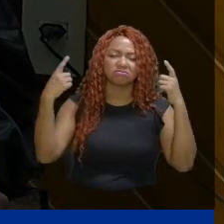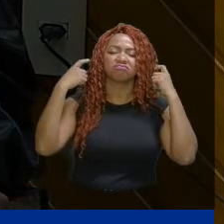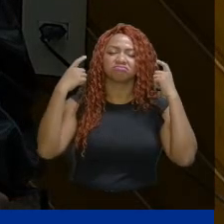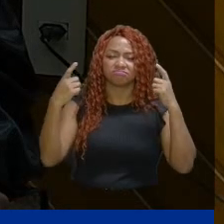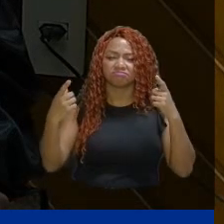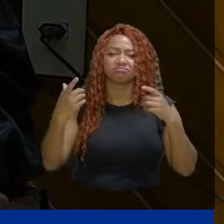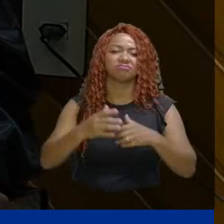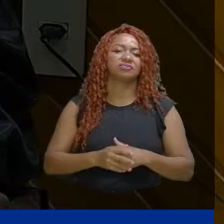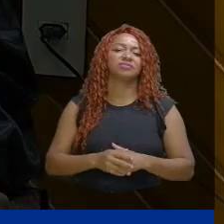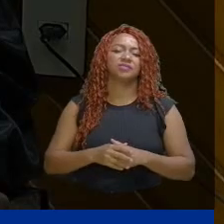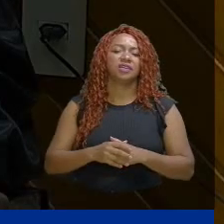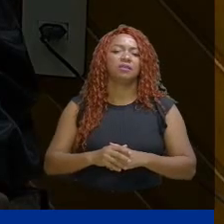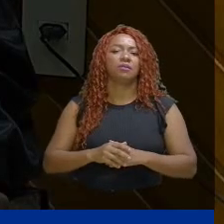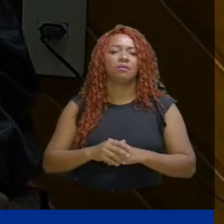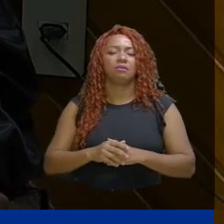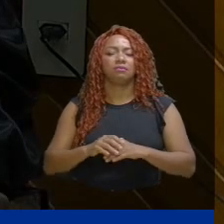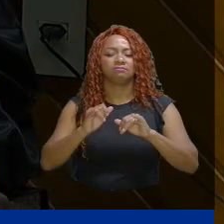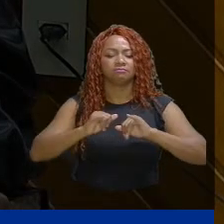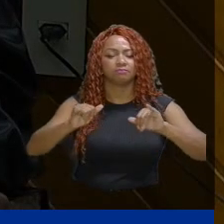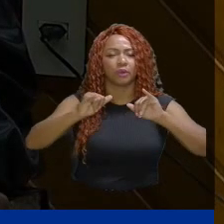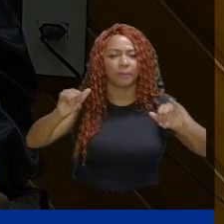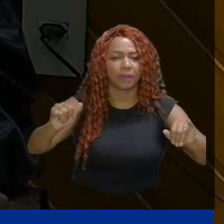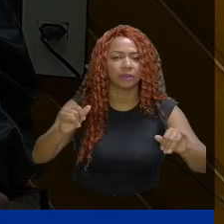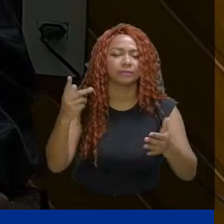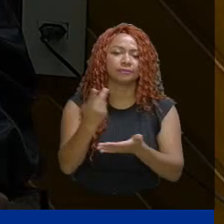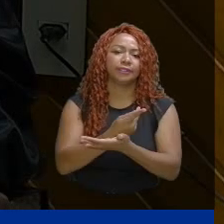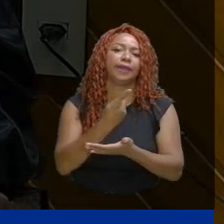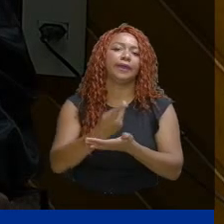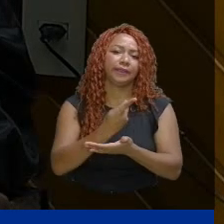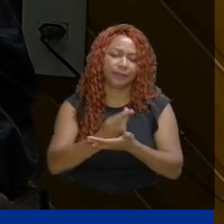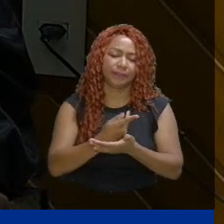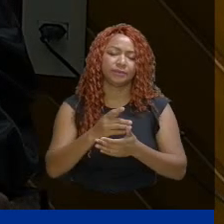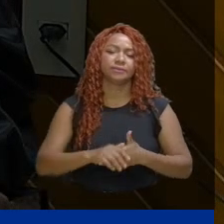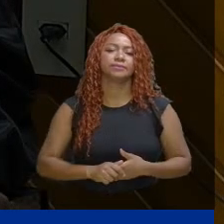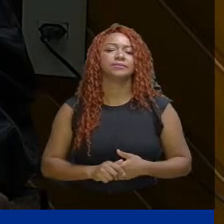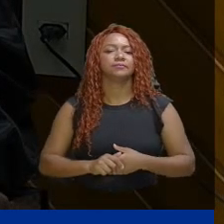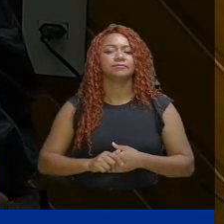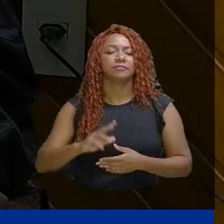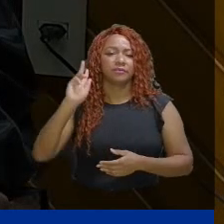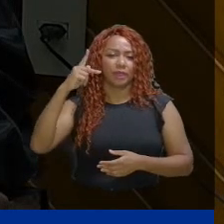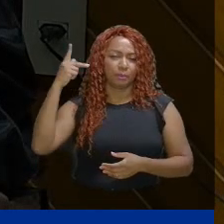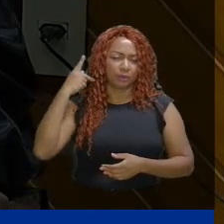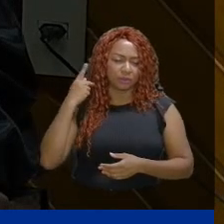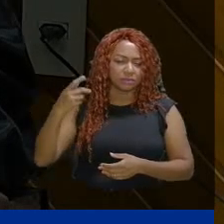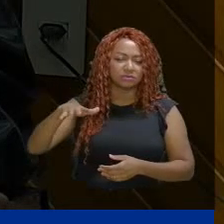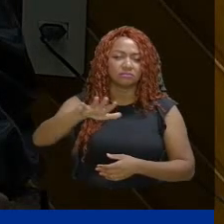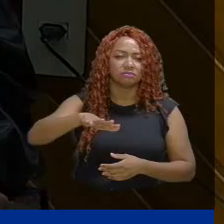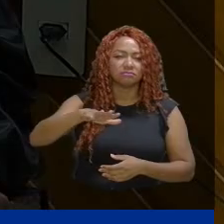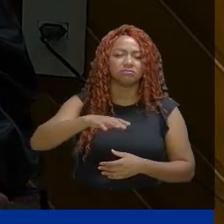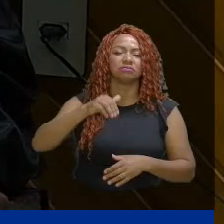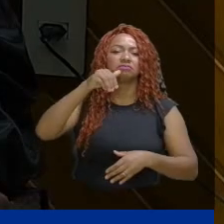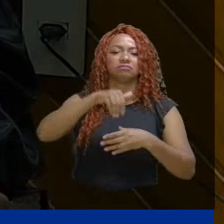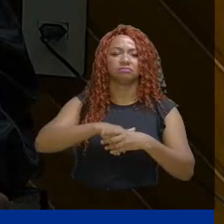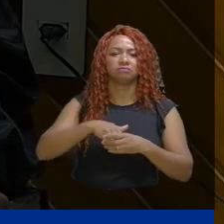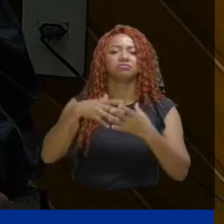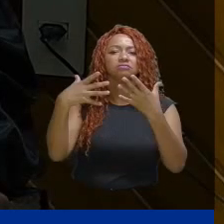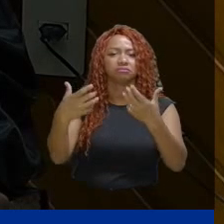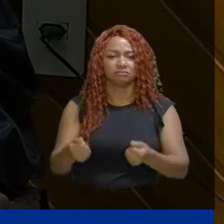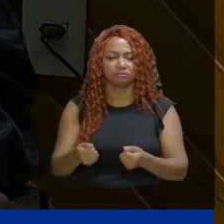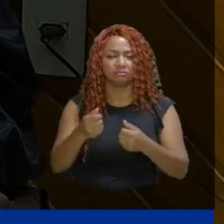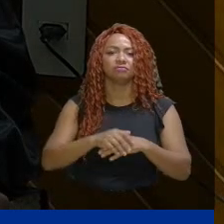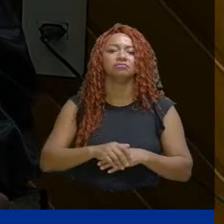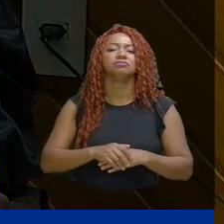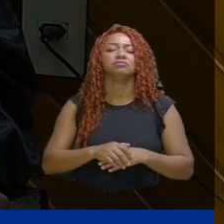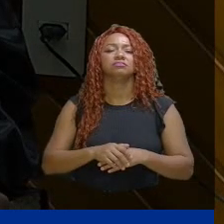propaganda eleitoral irregular. A se manifestar, a Procuradoria Regional Eleitoral opinou pelo provimento